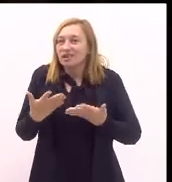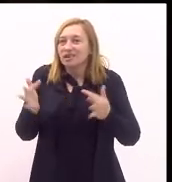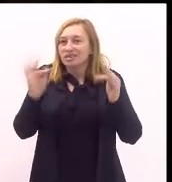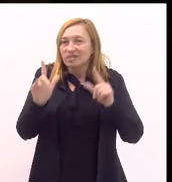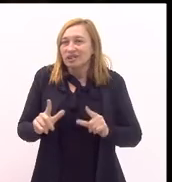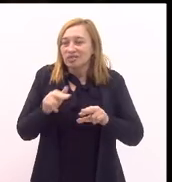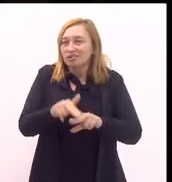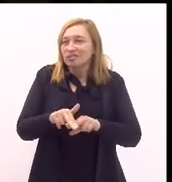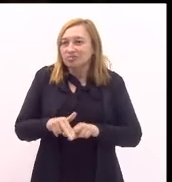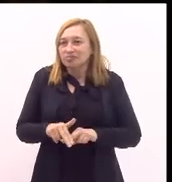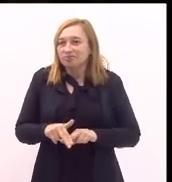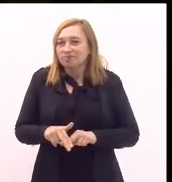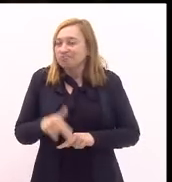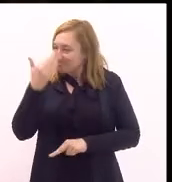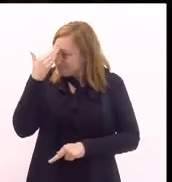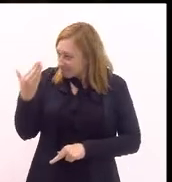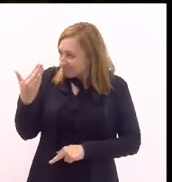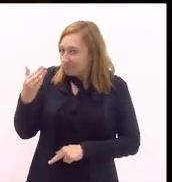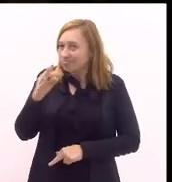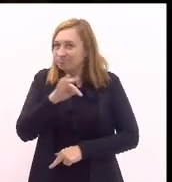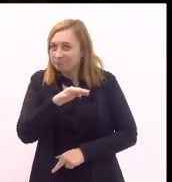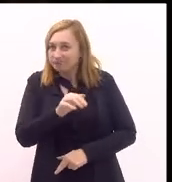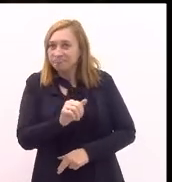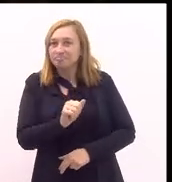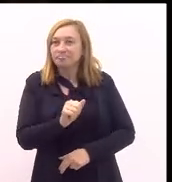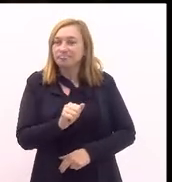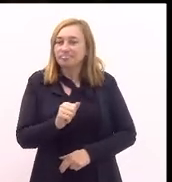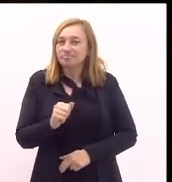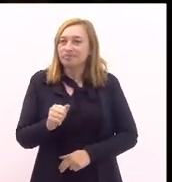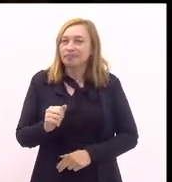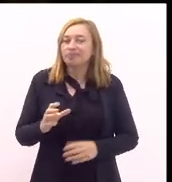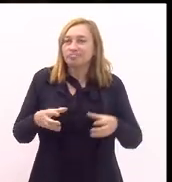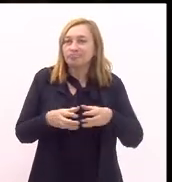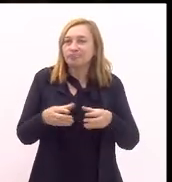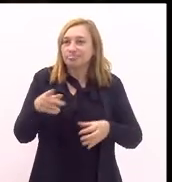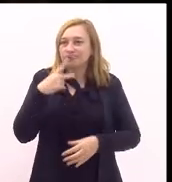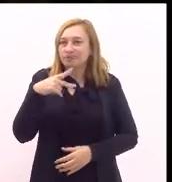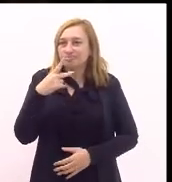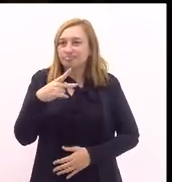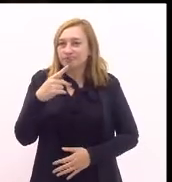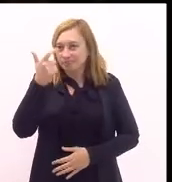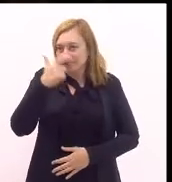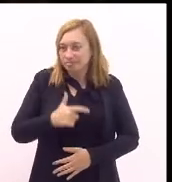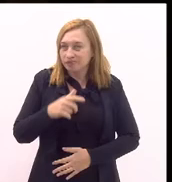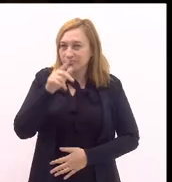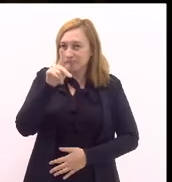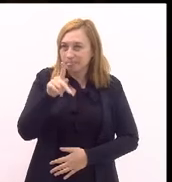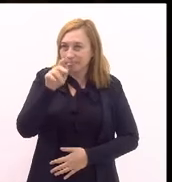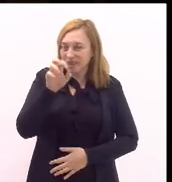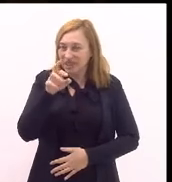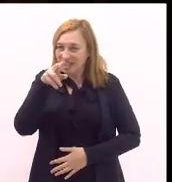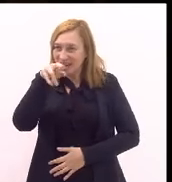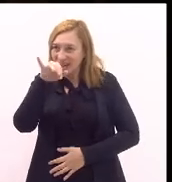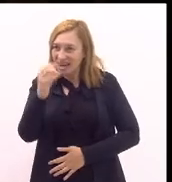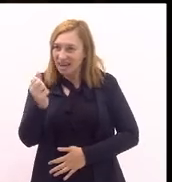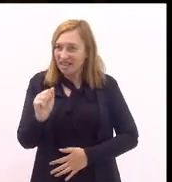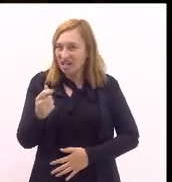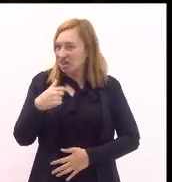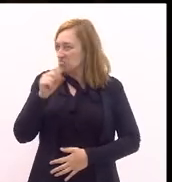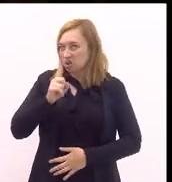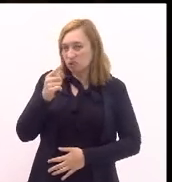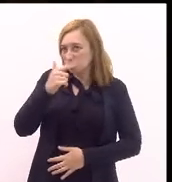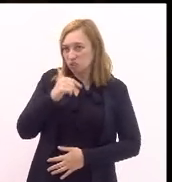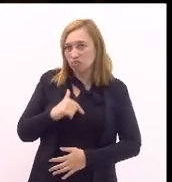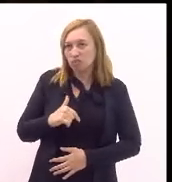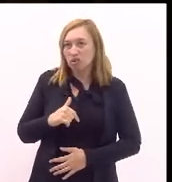é por esse motivo é muito obrigado e eu fiz uma galera que fala aqui que eu sou petralha eu ponho É verdade nem